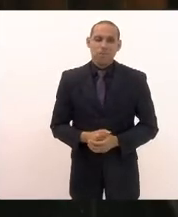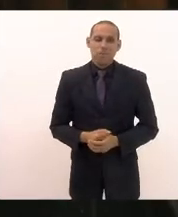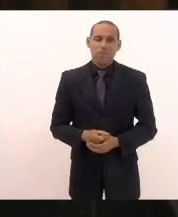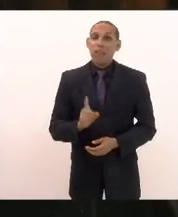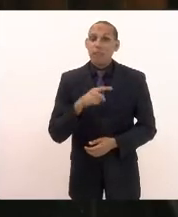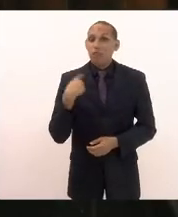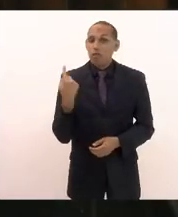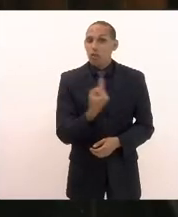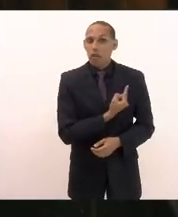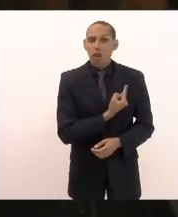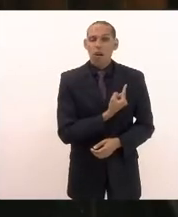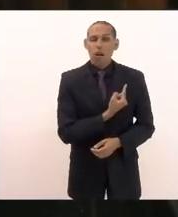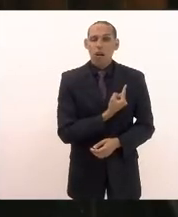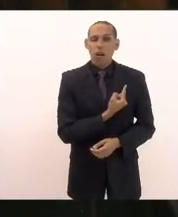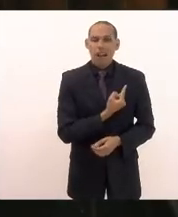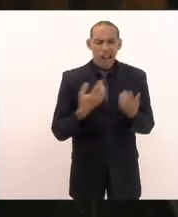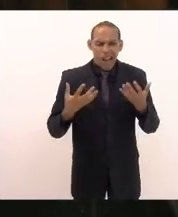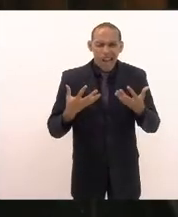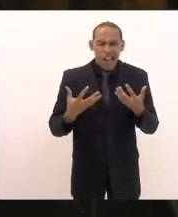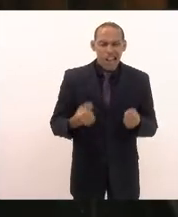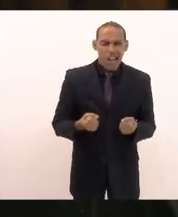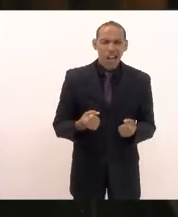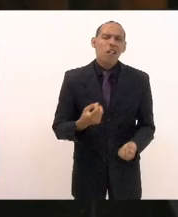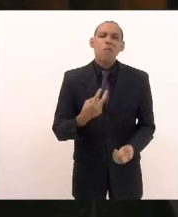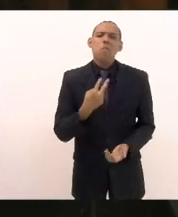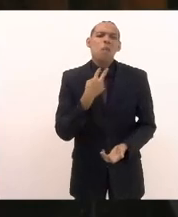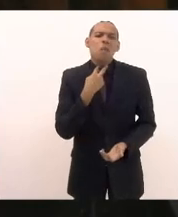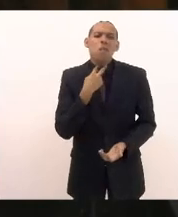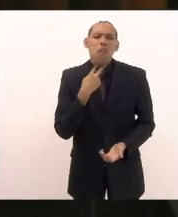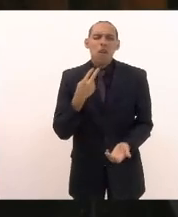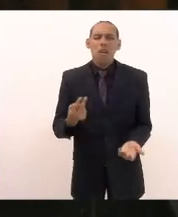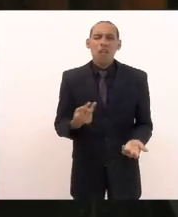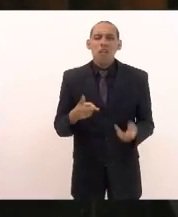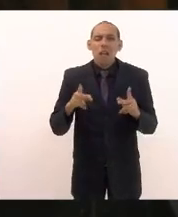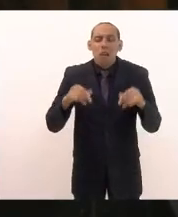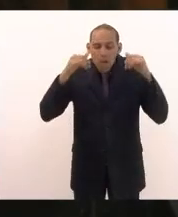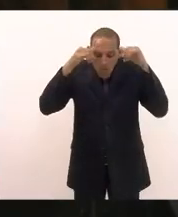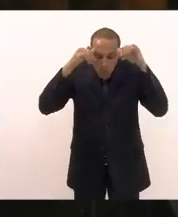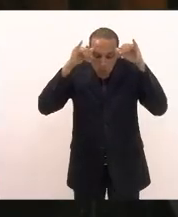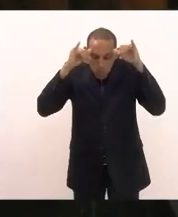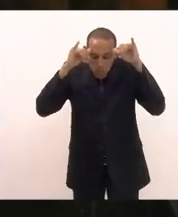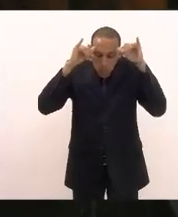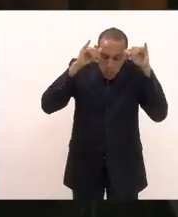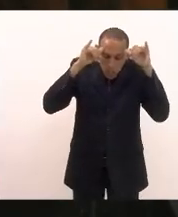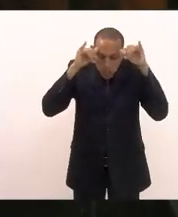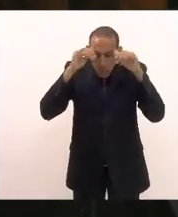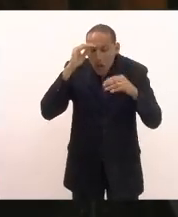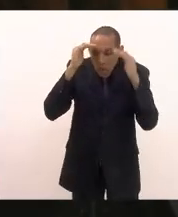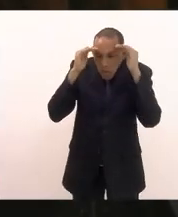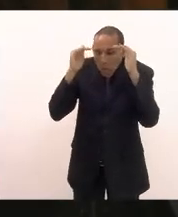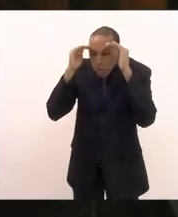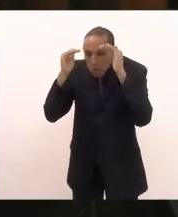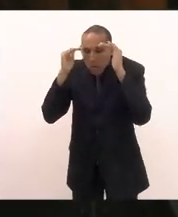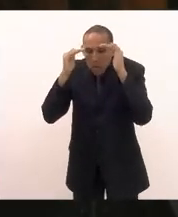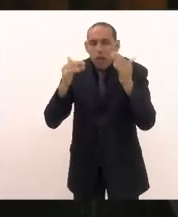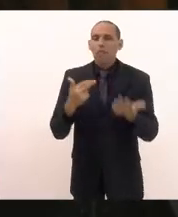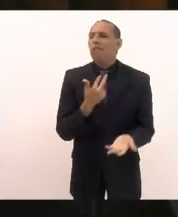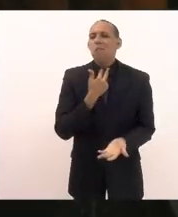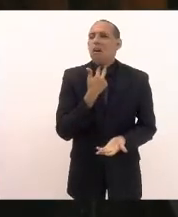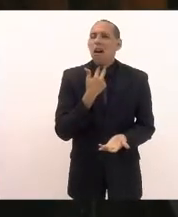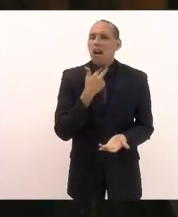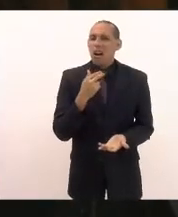Nós não podemos mais aceitar bovinamente que esses homens nos façam